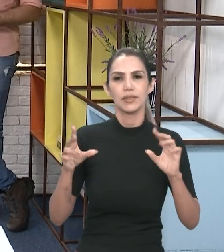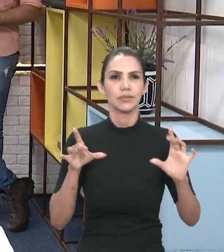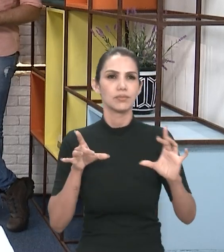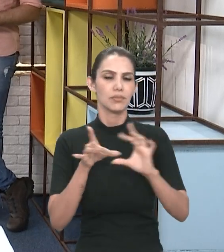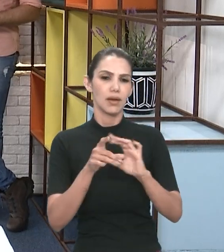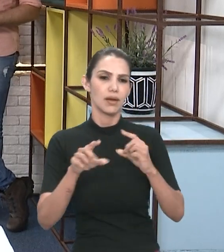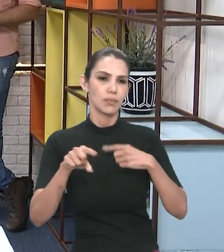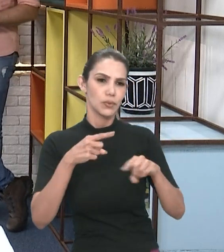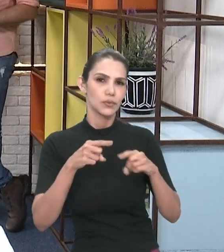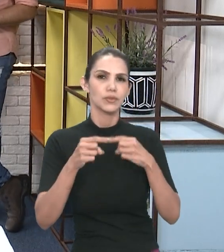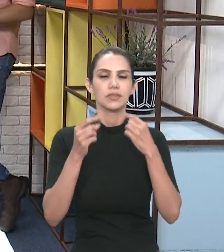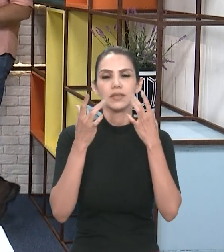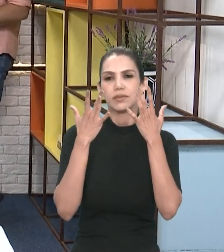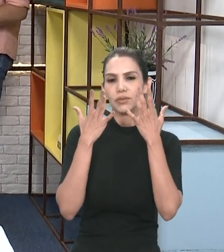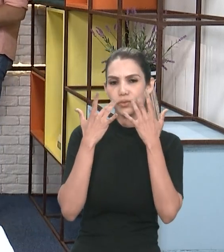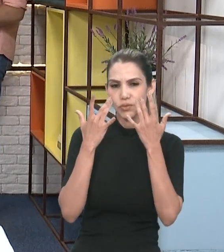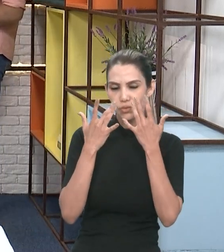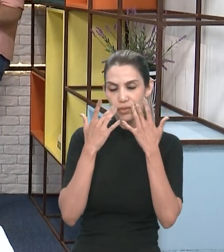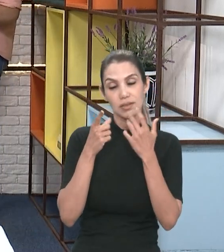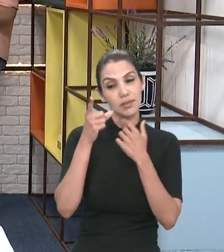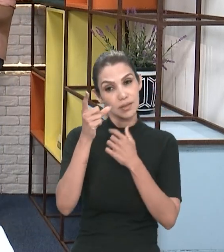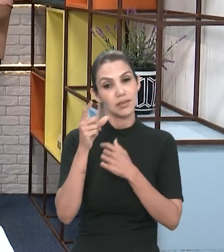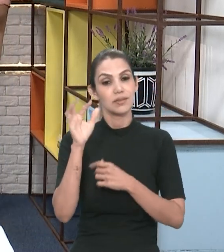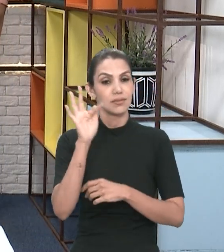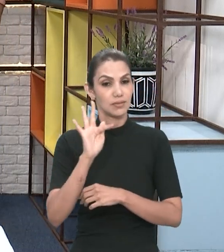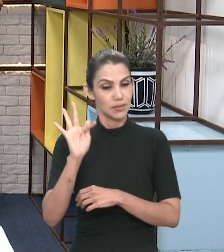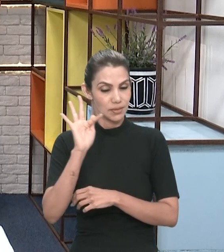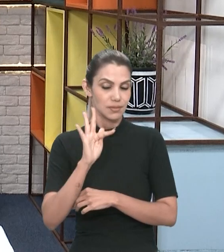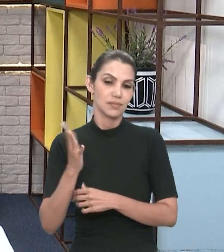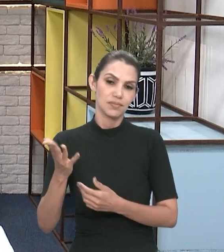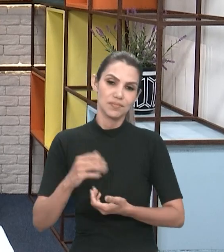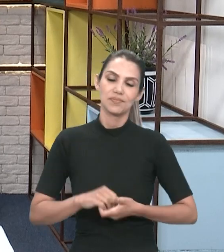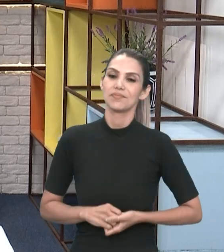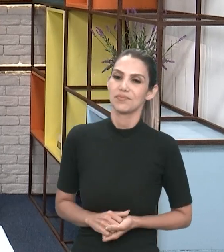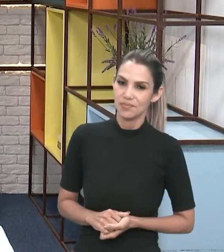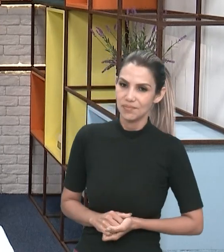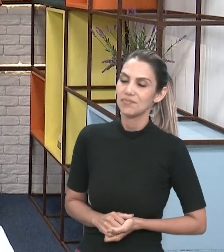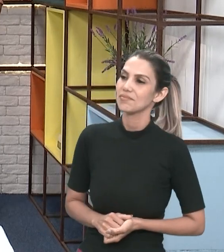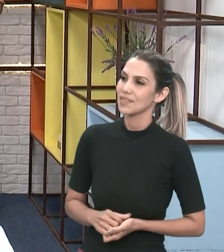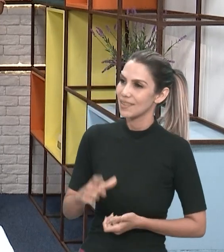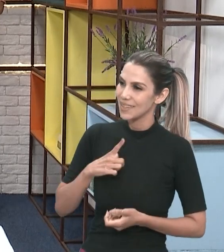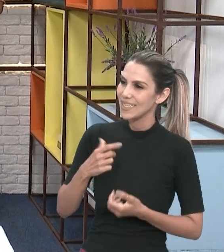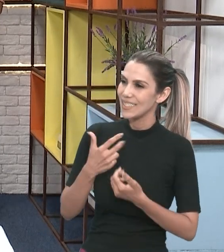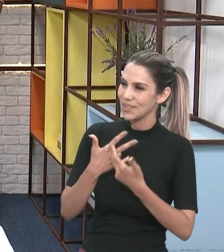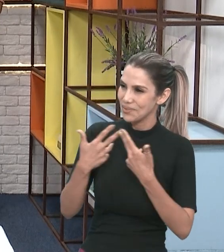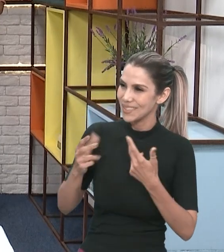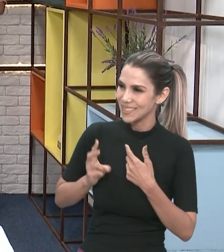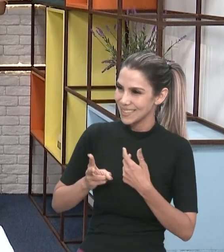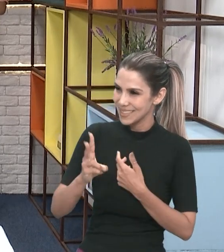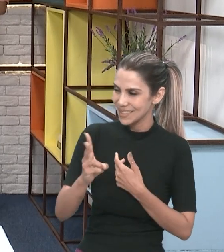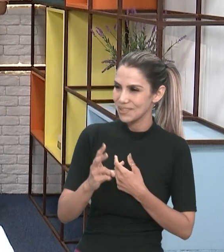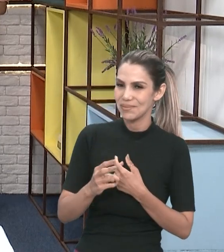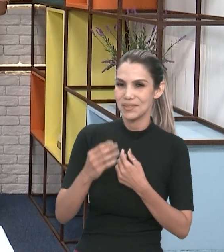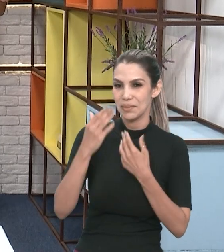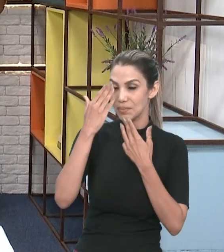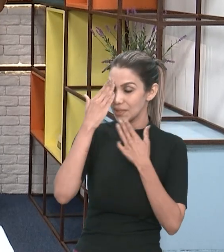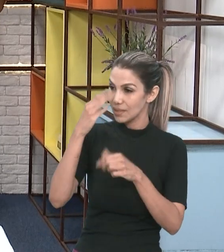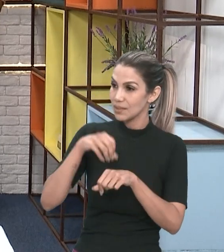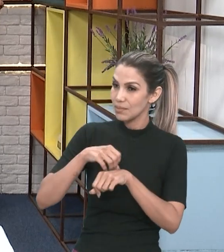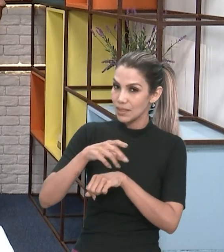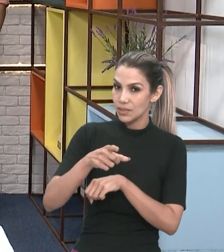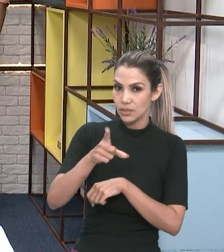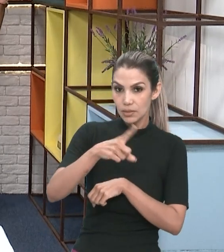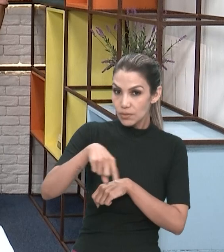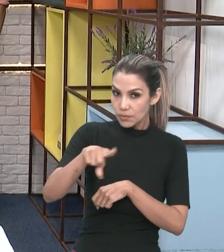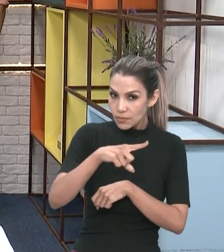envolvem teatro também, né? Uma escola que se movimenta bastante. Sempre postam novidades por lá, né, Amanda? Sim, com certeza. Muito obrigado, inclusive, pelas dicas. Fiquem de